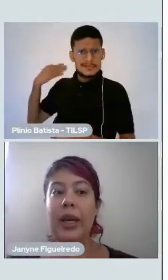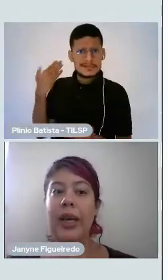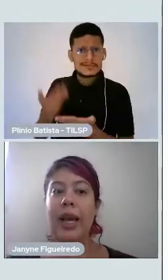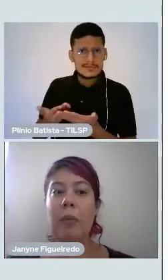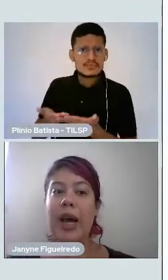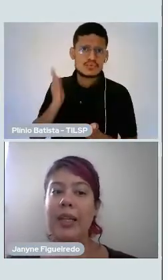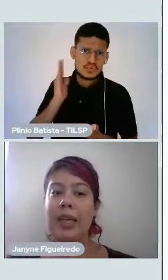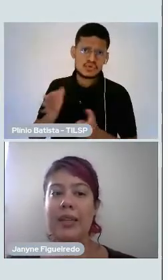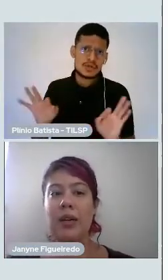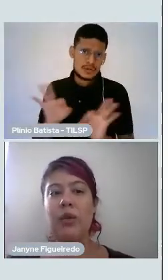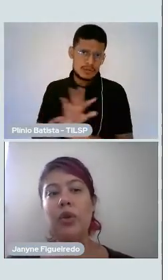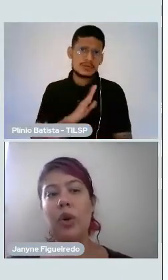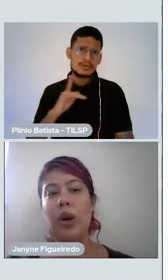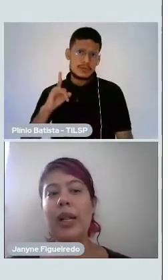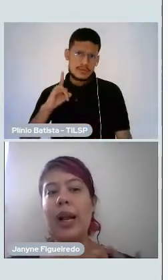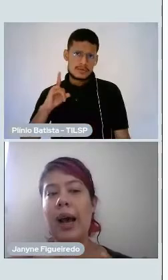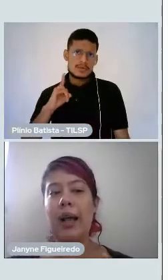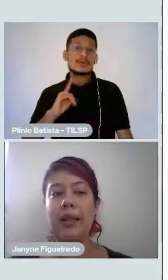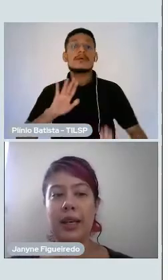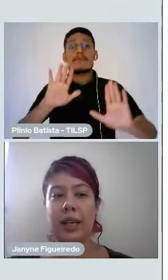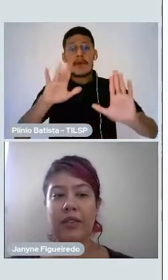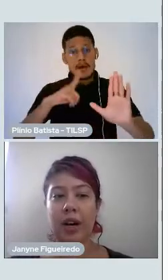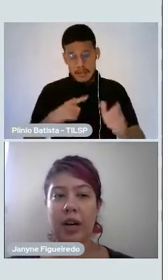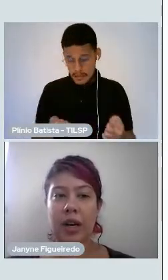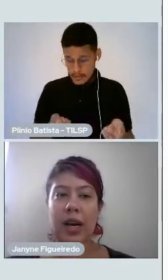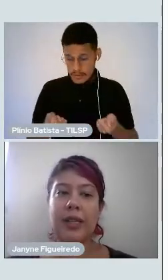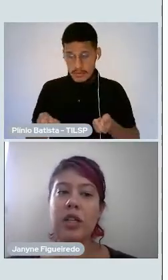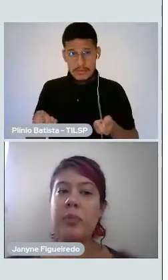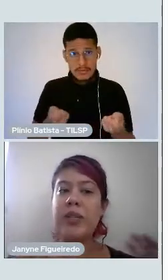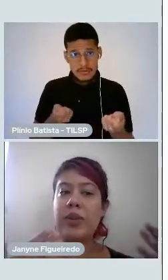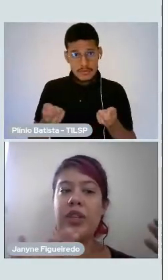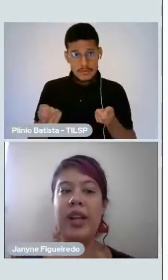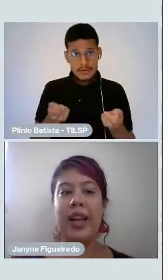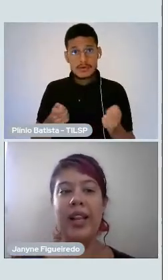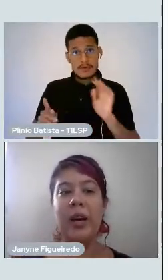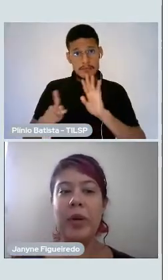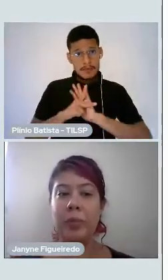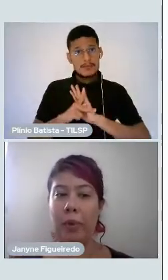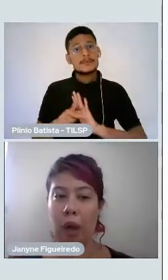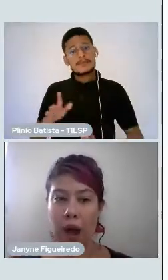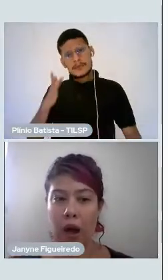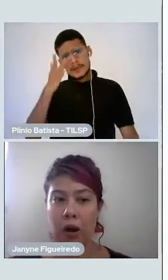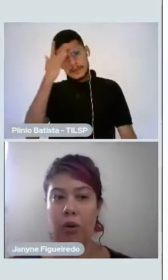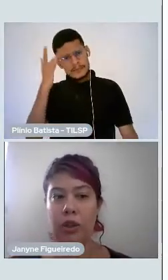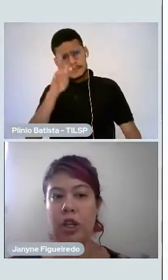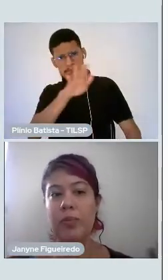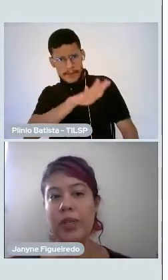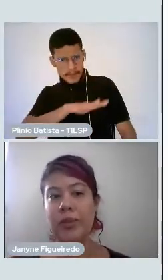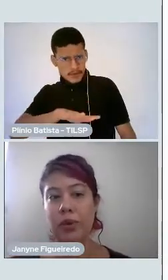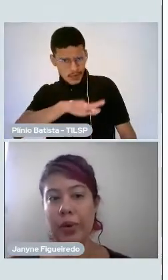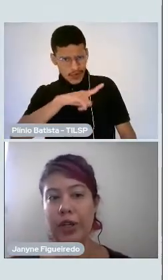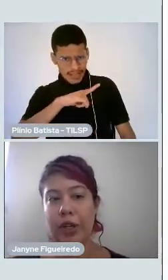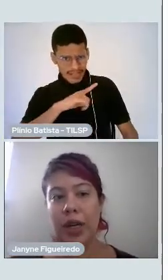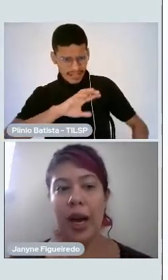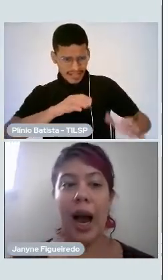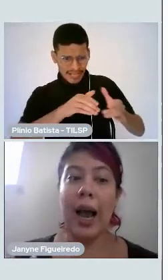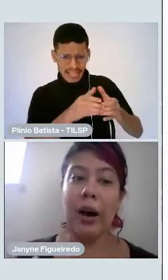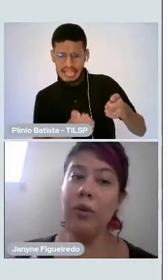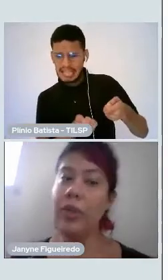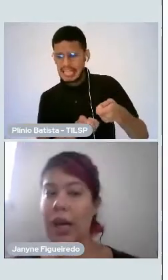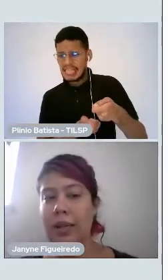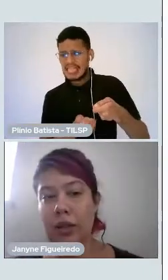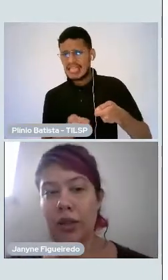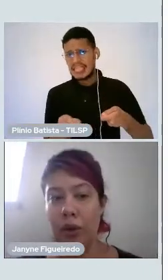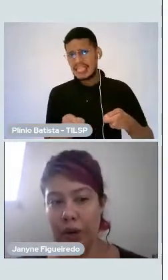certo? E a partir desse controle da narrativa, essas pessoas tendem a manipular outras pessoas